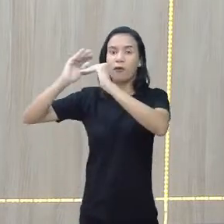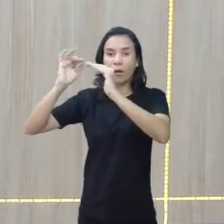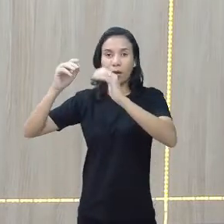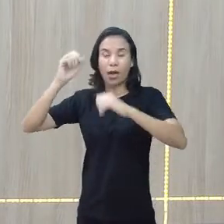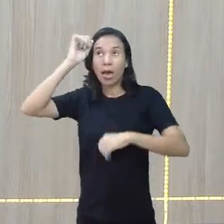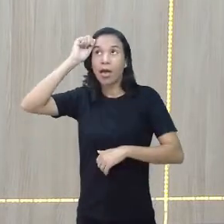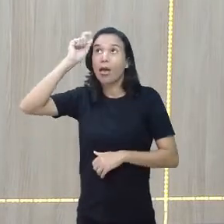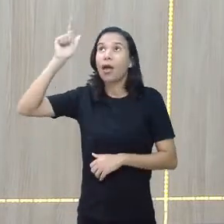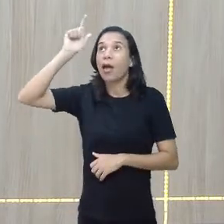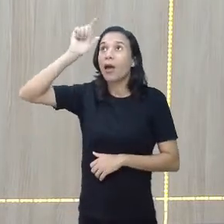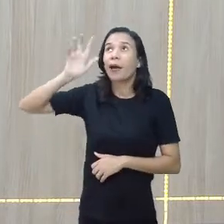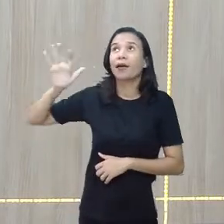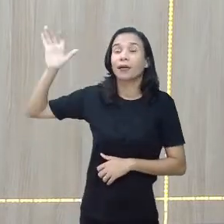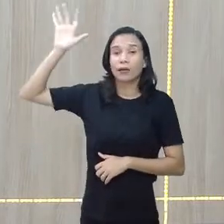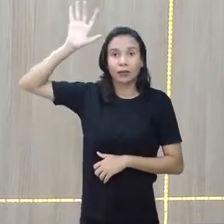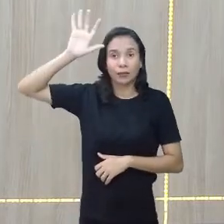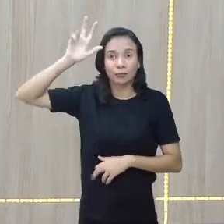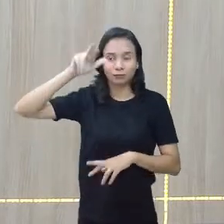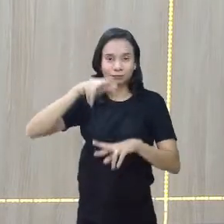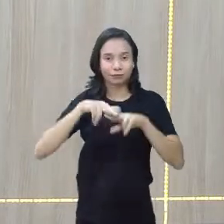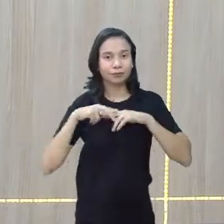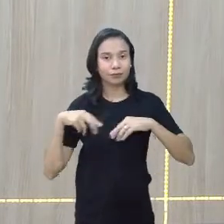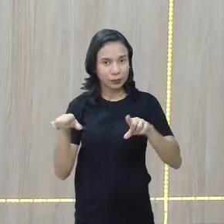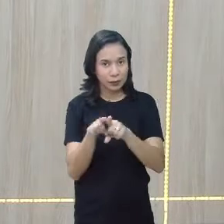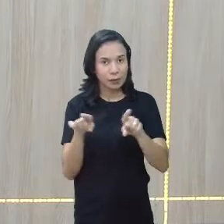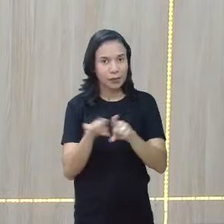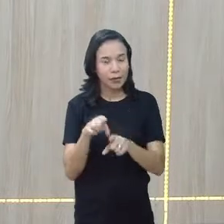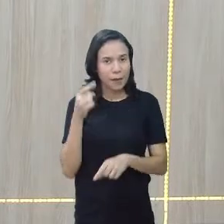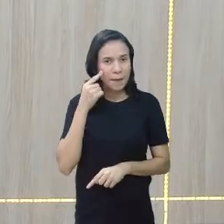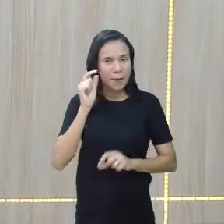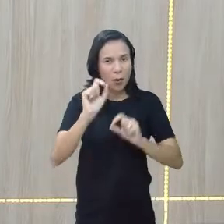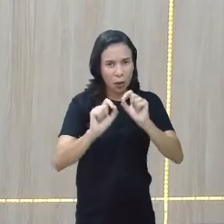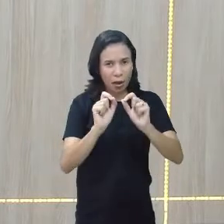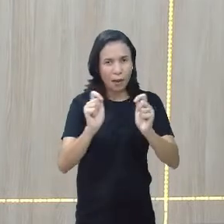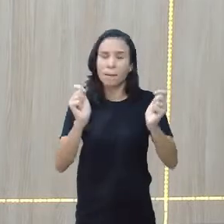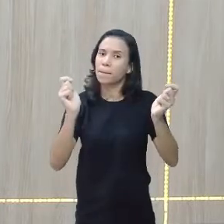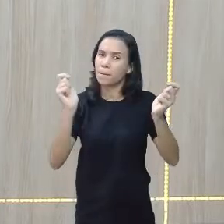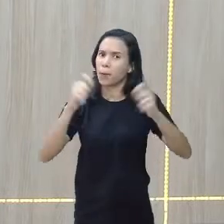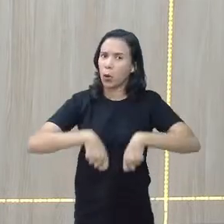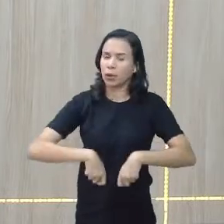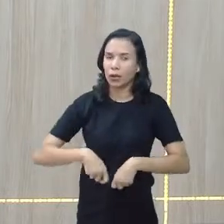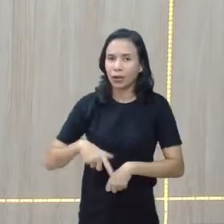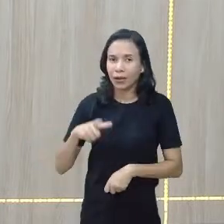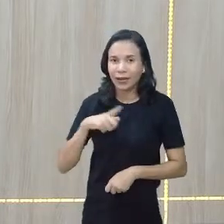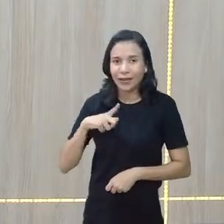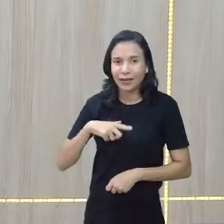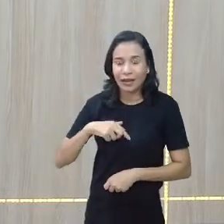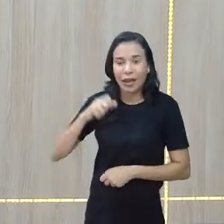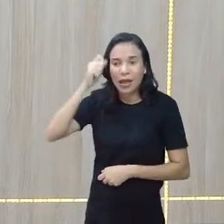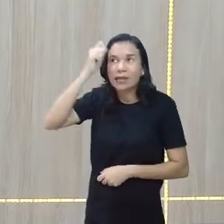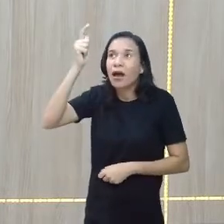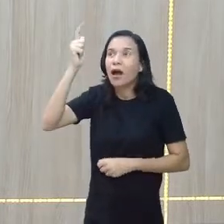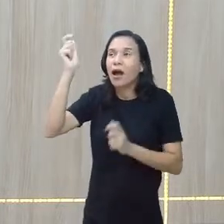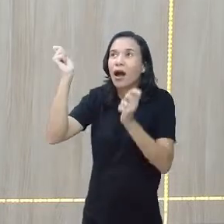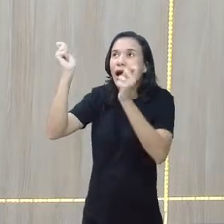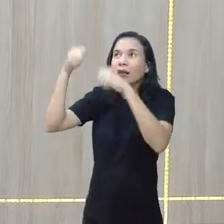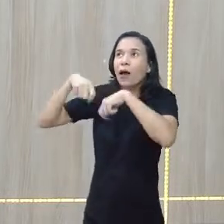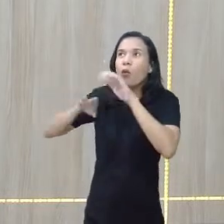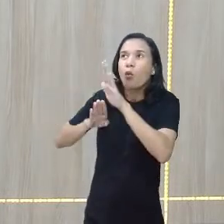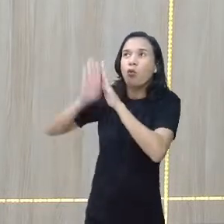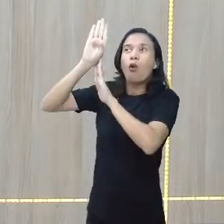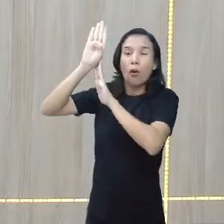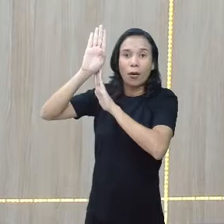sua imaginação. E aí a gente também pensa que é possível pensar em potencial criativo. Se